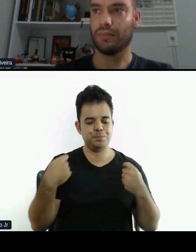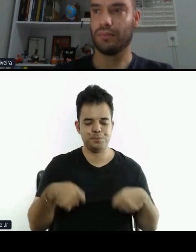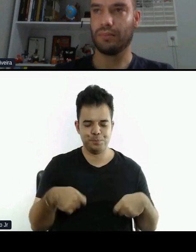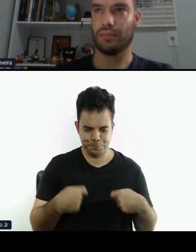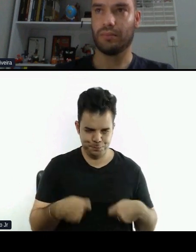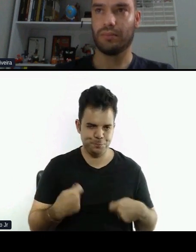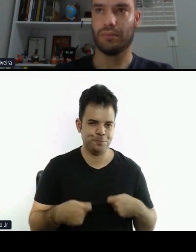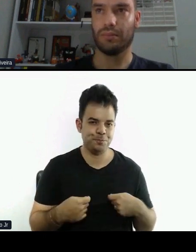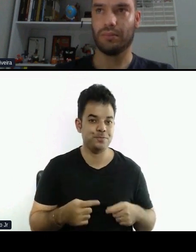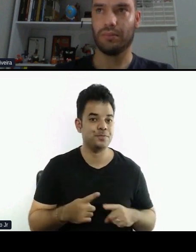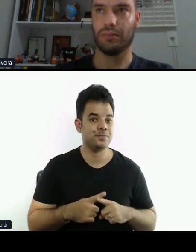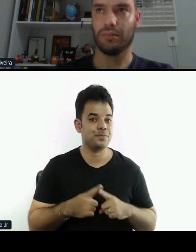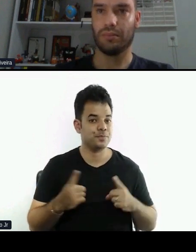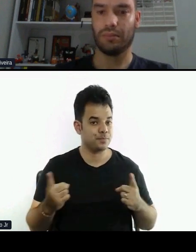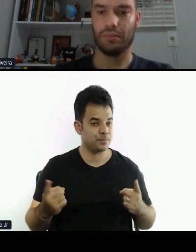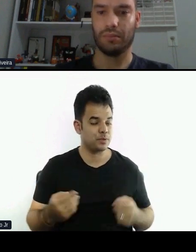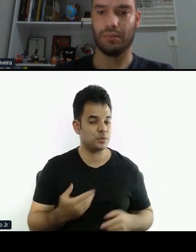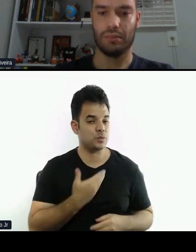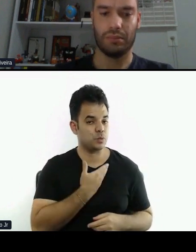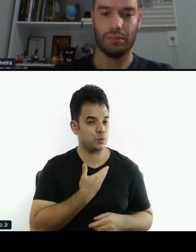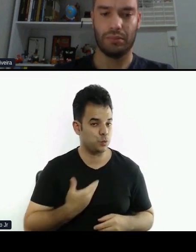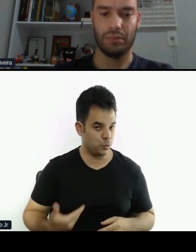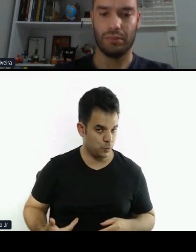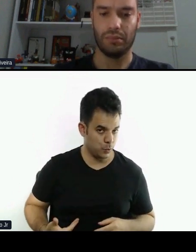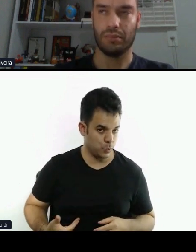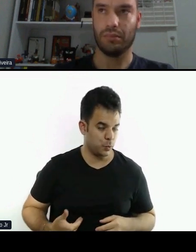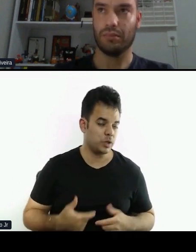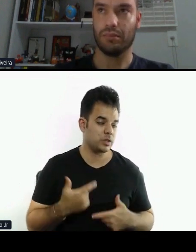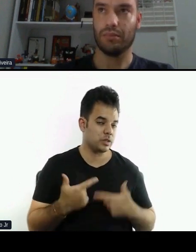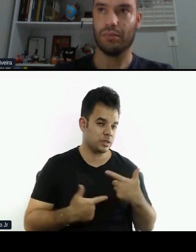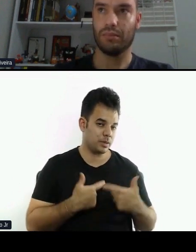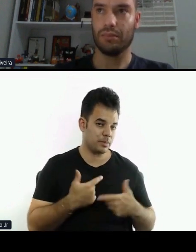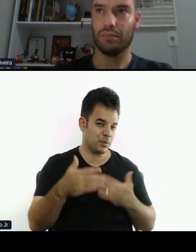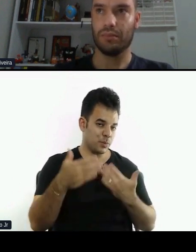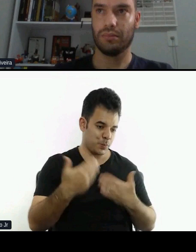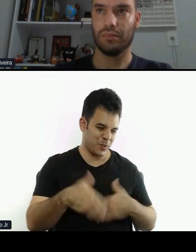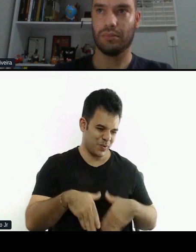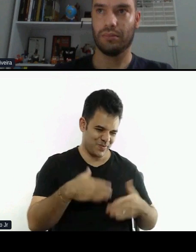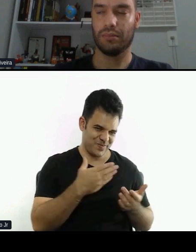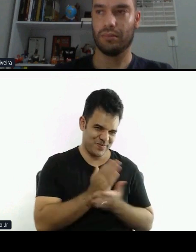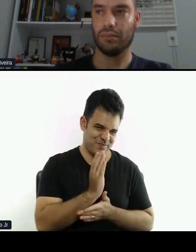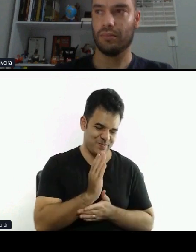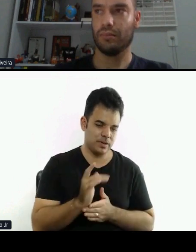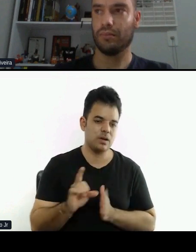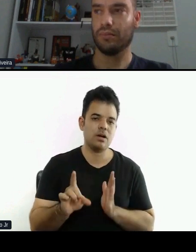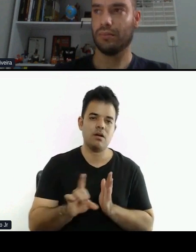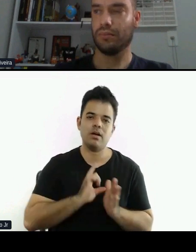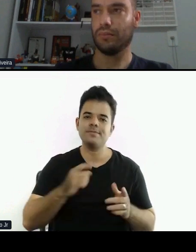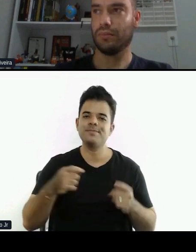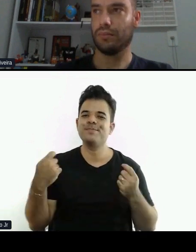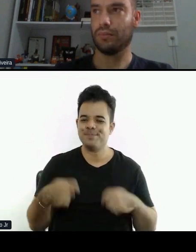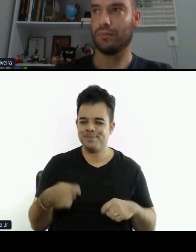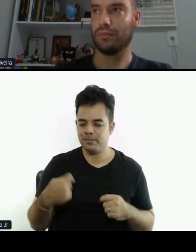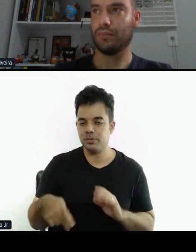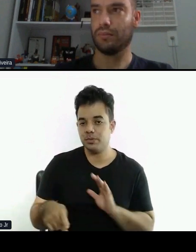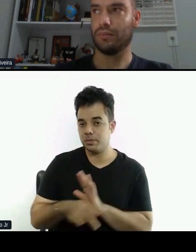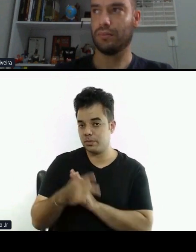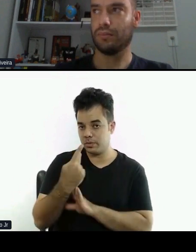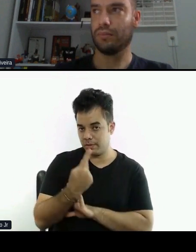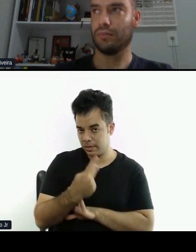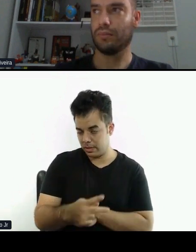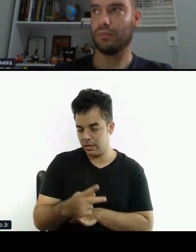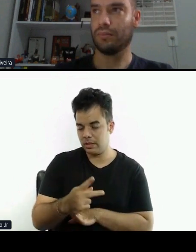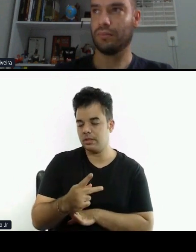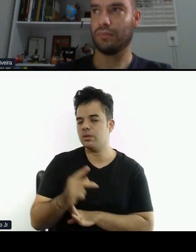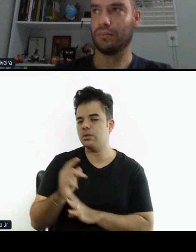No caso do concurso público, minha opinião, por exemplo, é que você deveria, inclusive, ter no próprio,